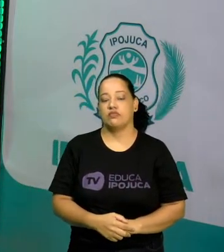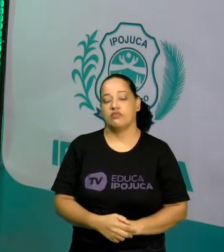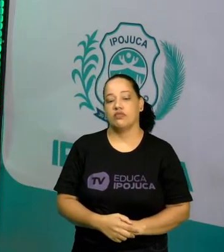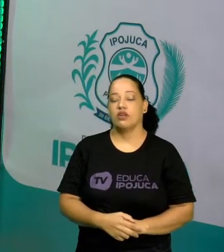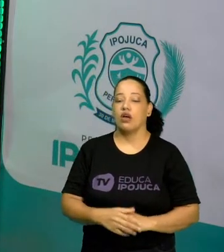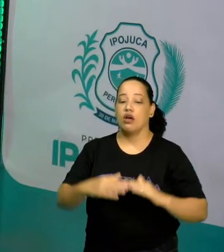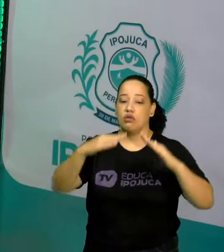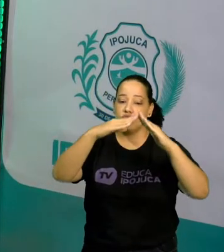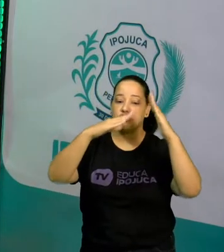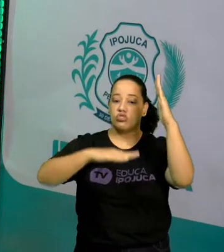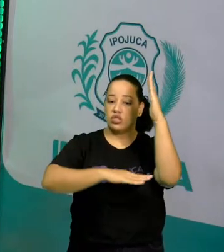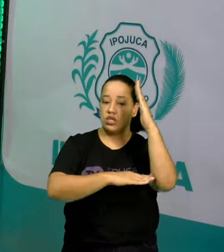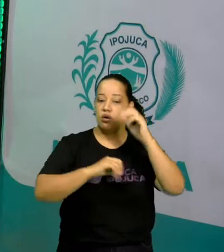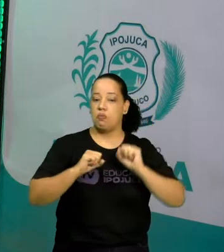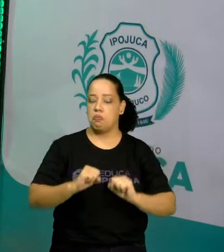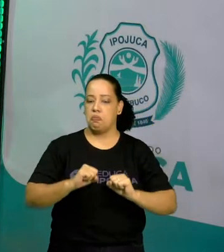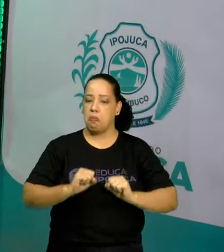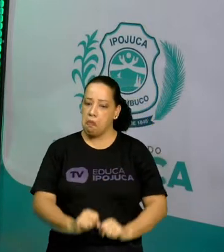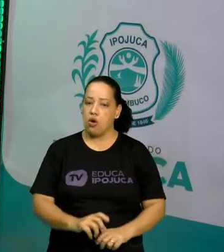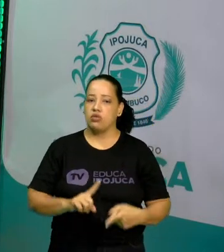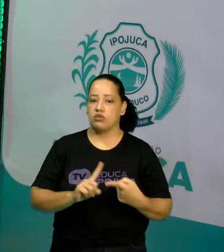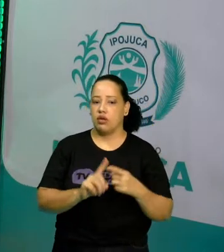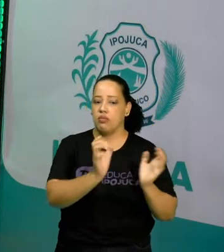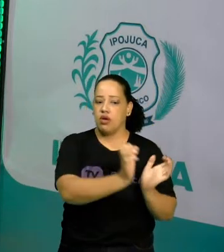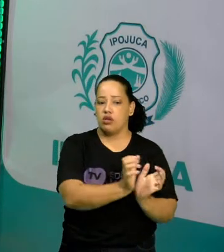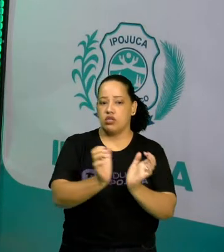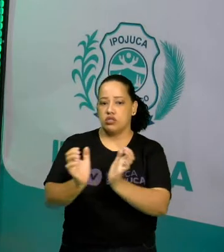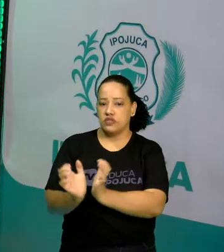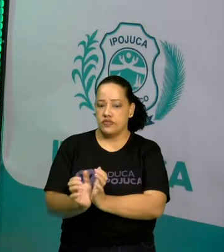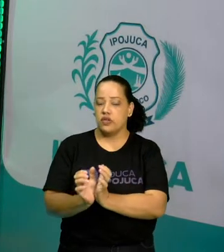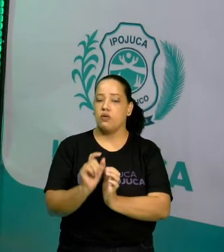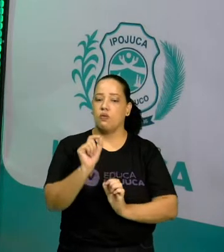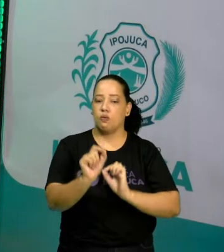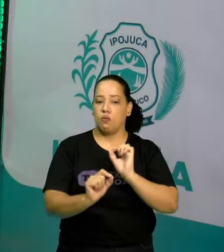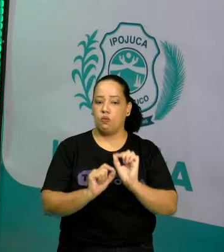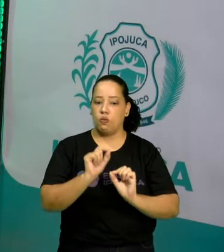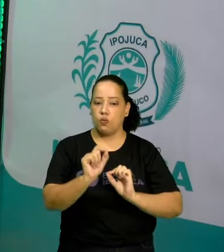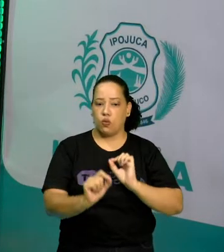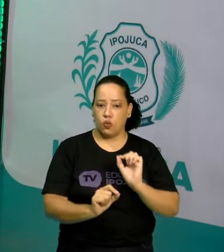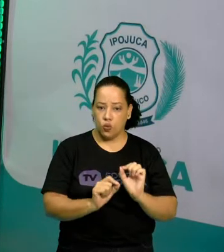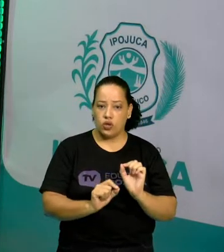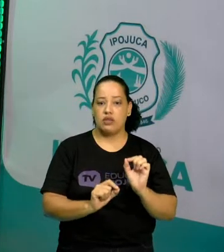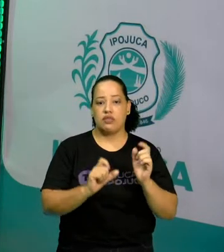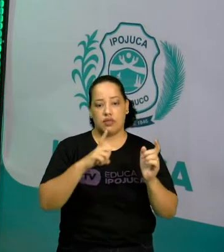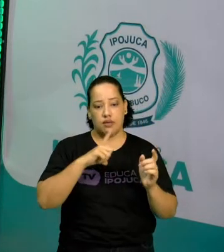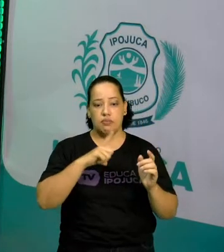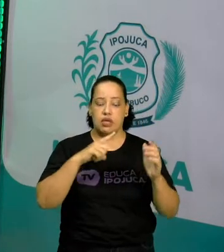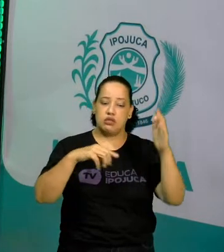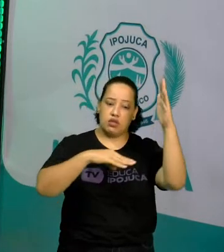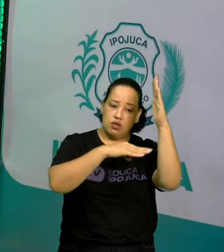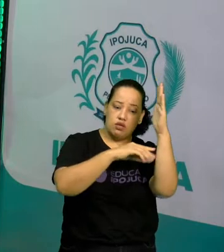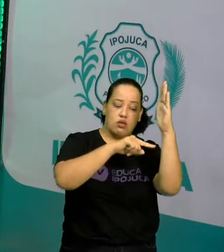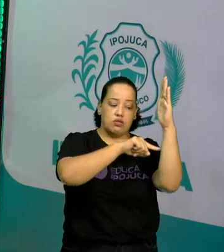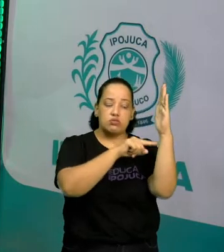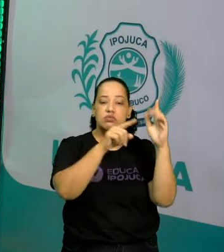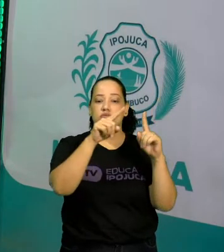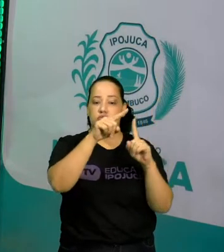Os triângulos também podem ser classificados quando a medida dos seus ângulos. Vamos